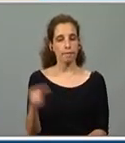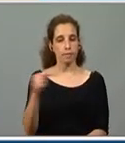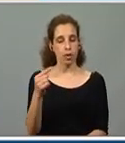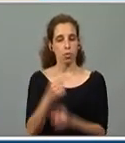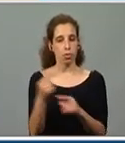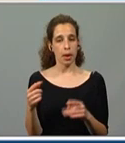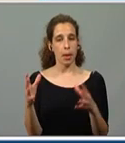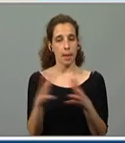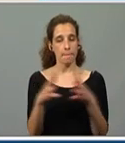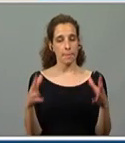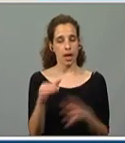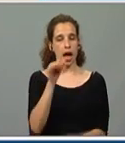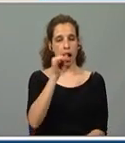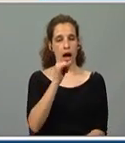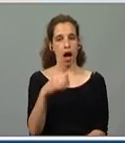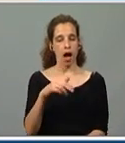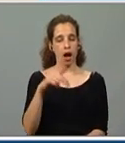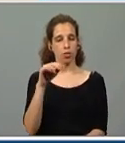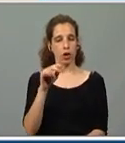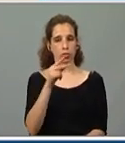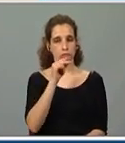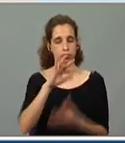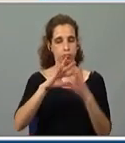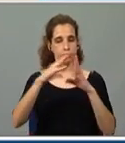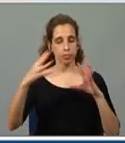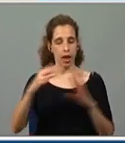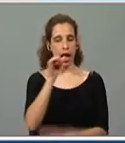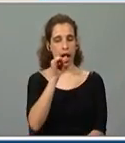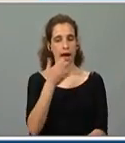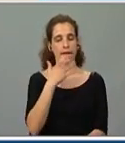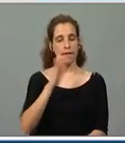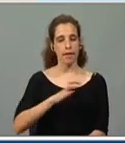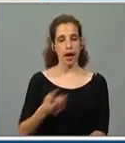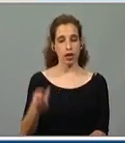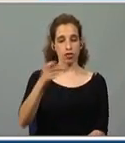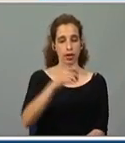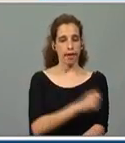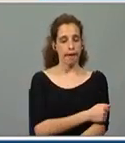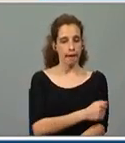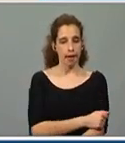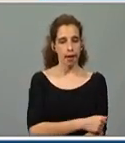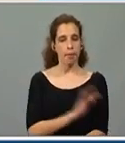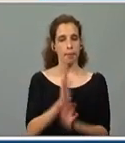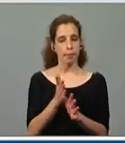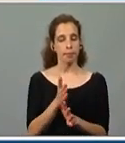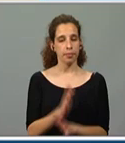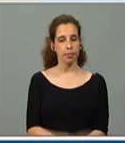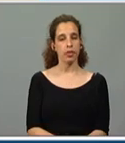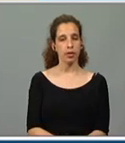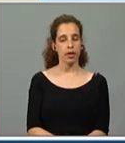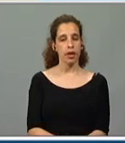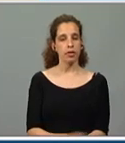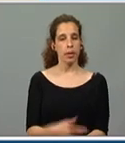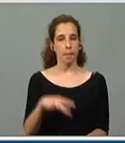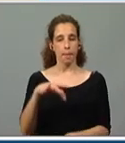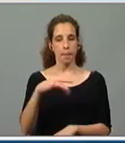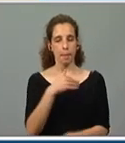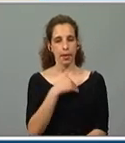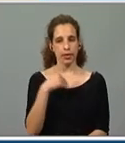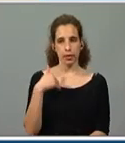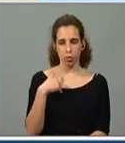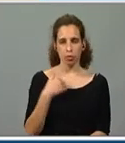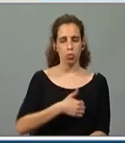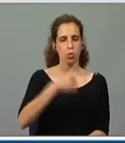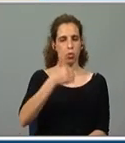a maioria da água presente no planeta é água salgada. A água que chega às nossas casas deve ser inofensiva para a saúde, agradável aos